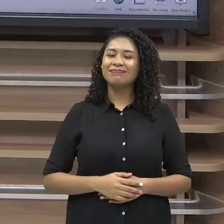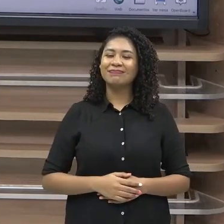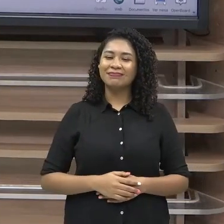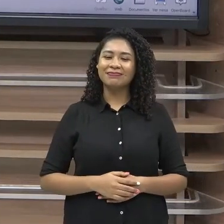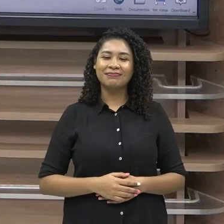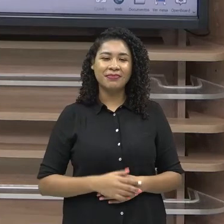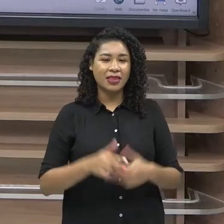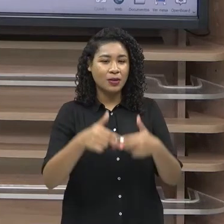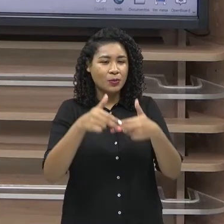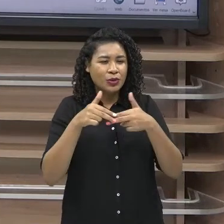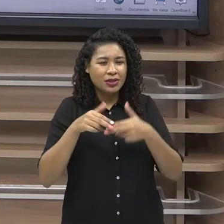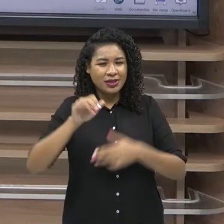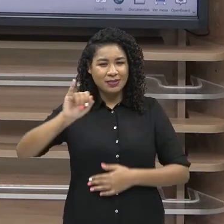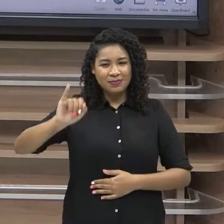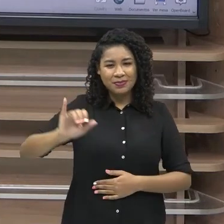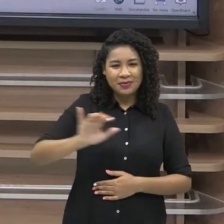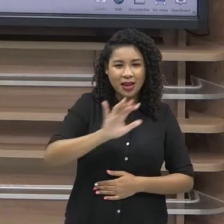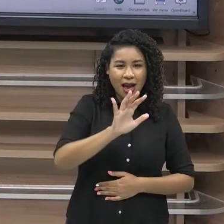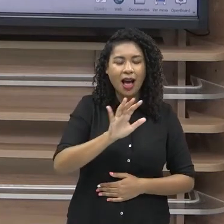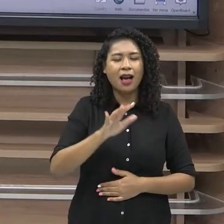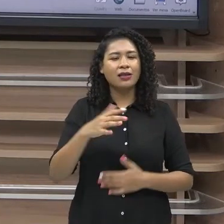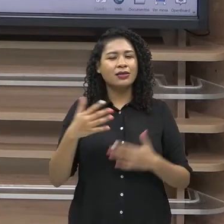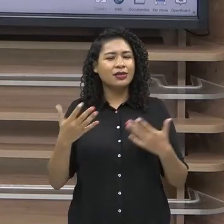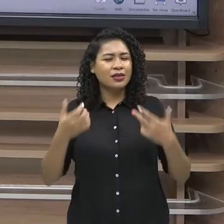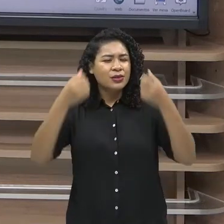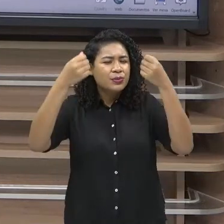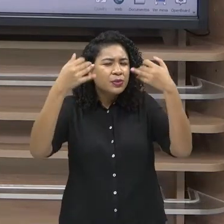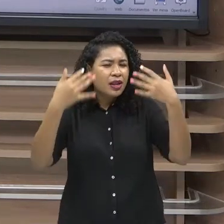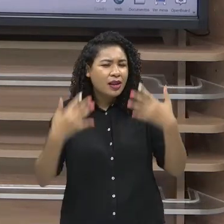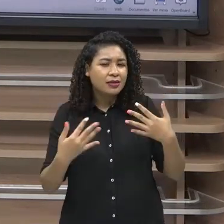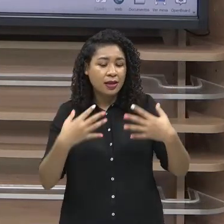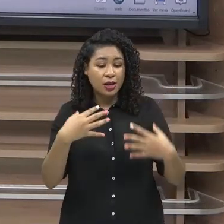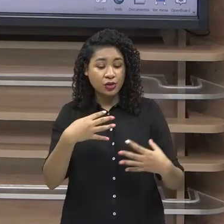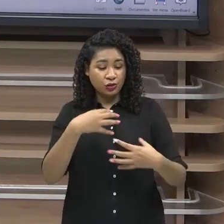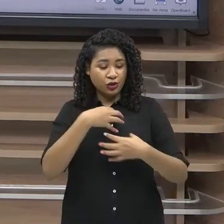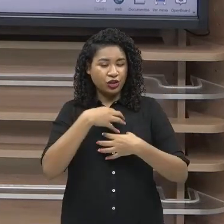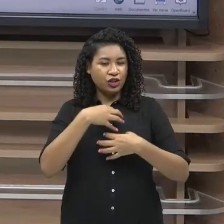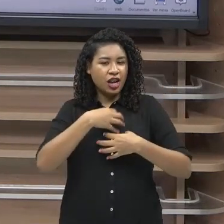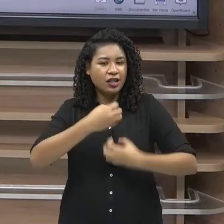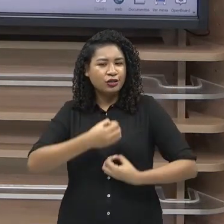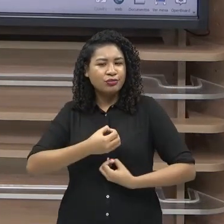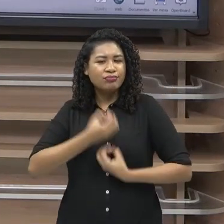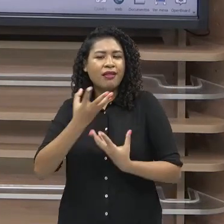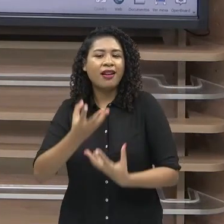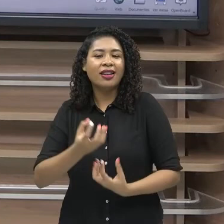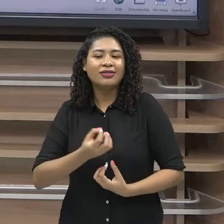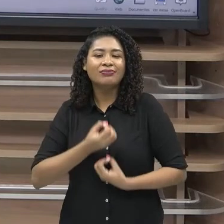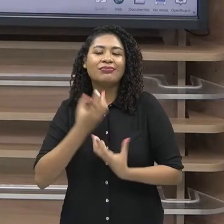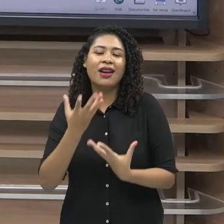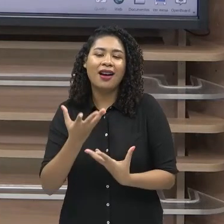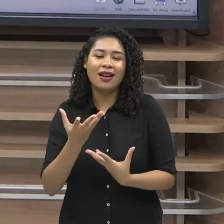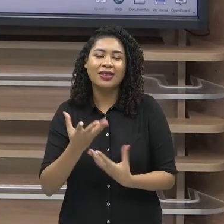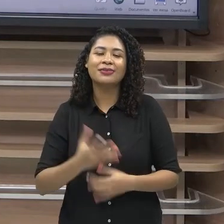cada imagem, cada narrativa tem um jeito de se expressar, tem um jeito